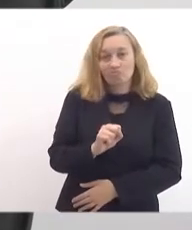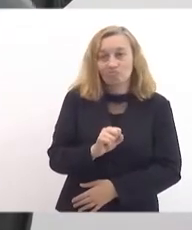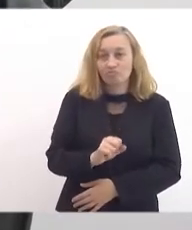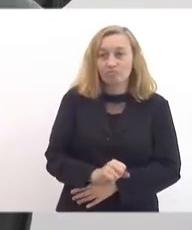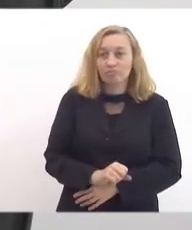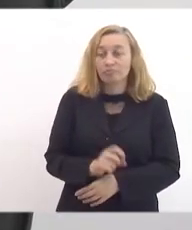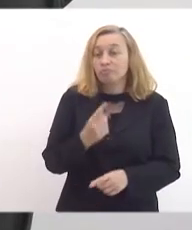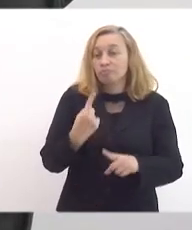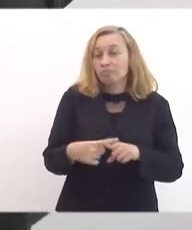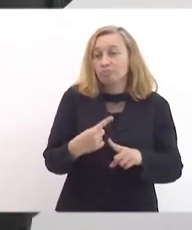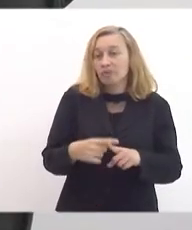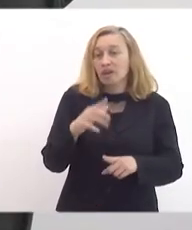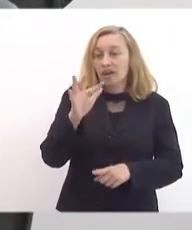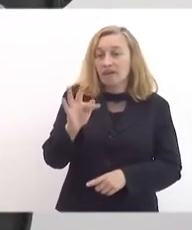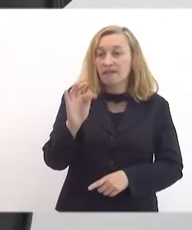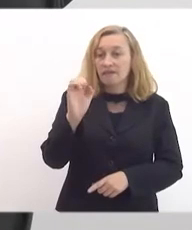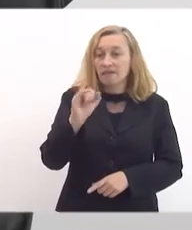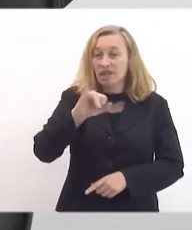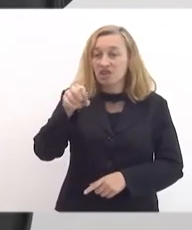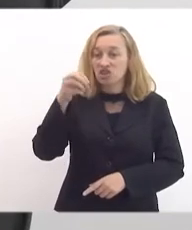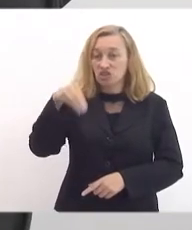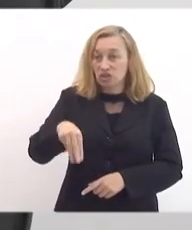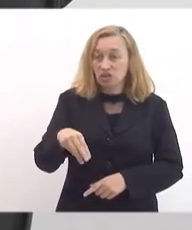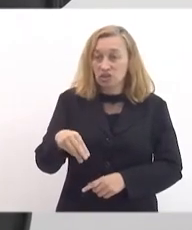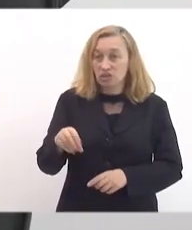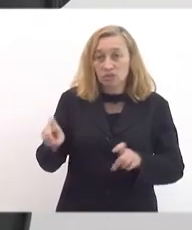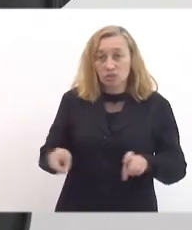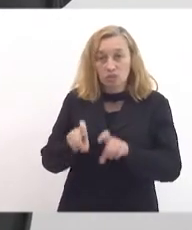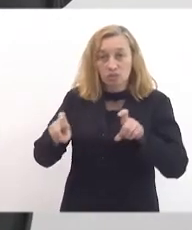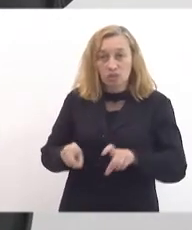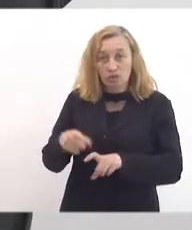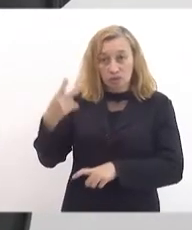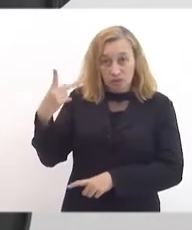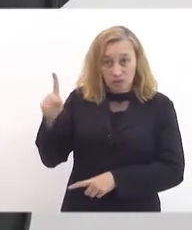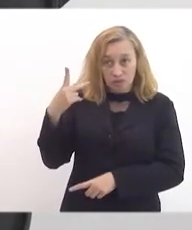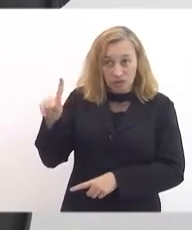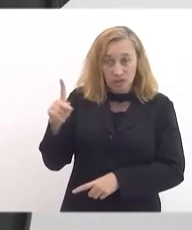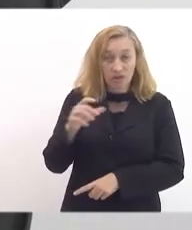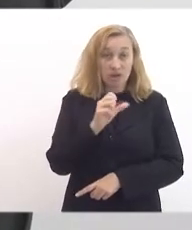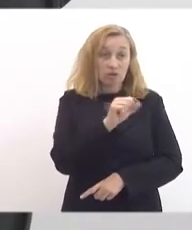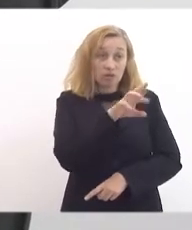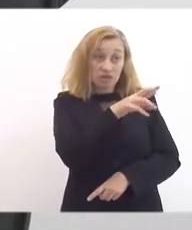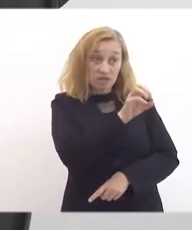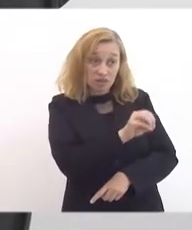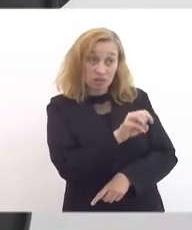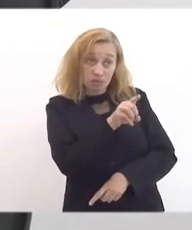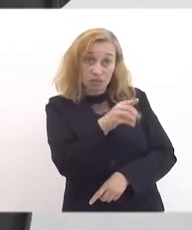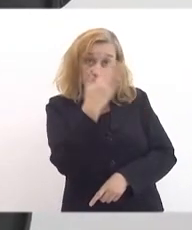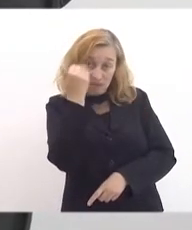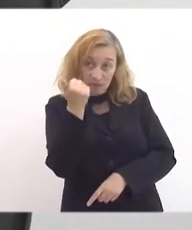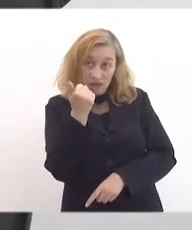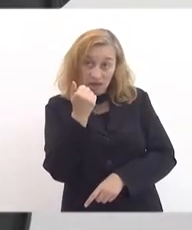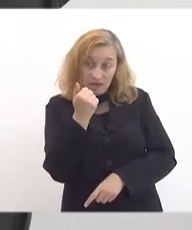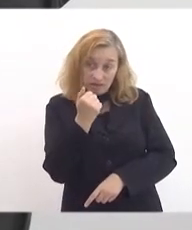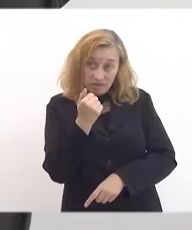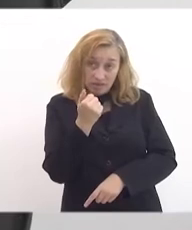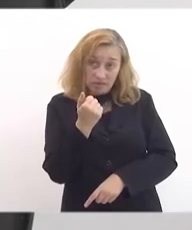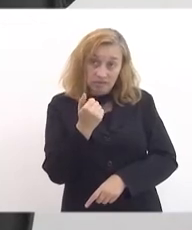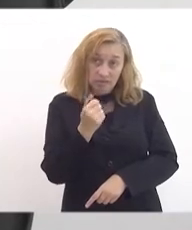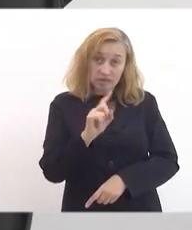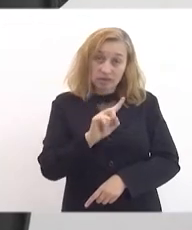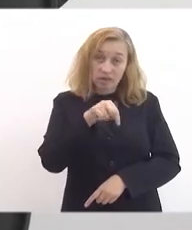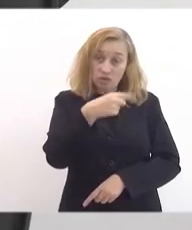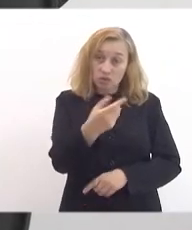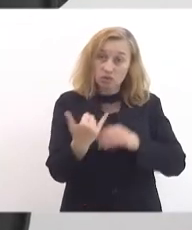feijão por exemplo nos computadores da firjan e o Sandro sabe disso que agora tá em